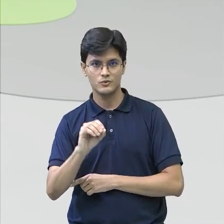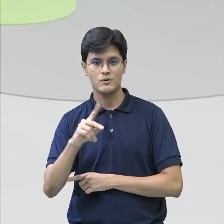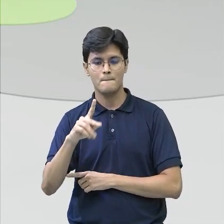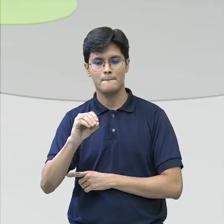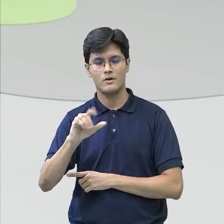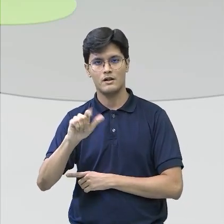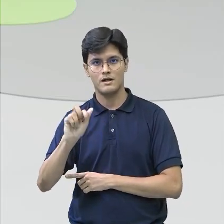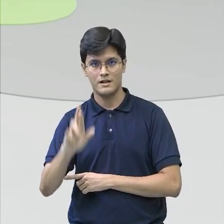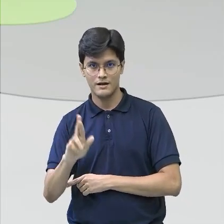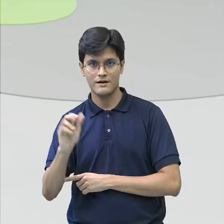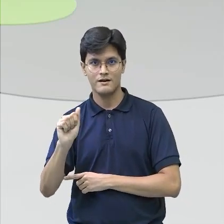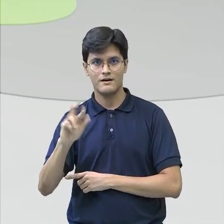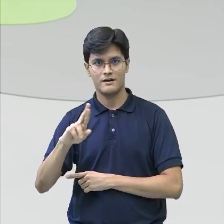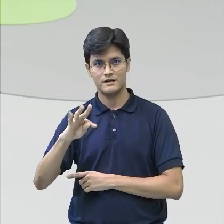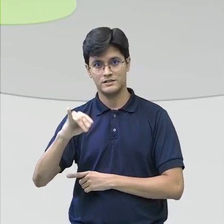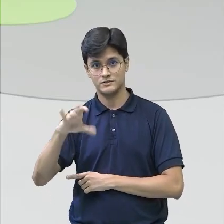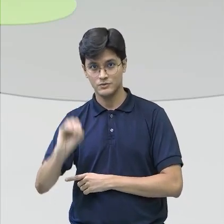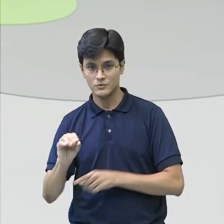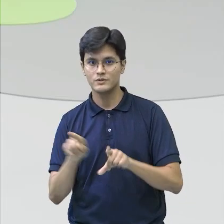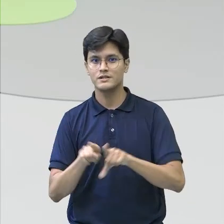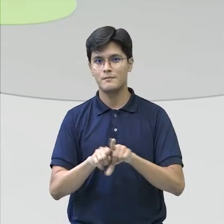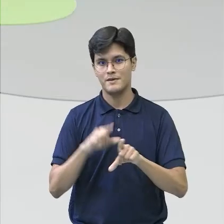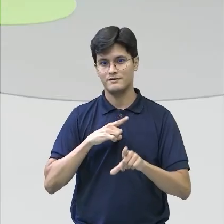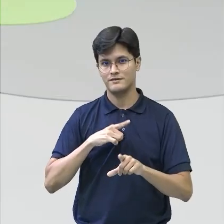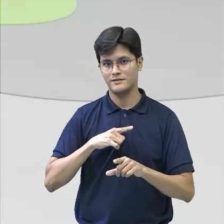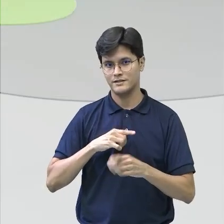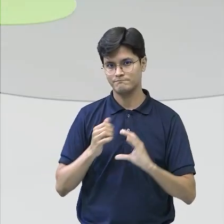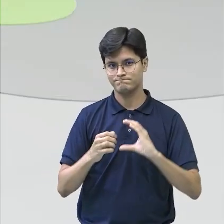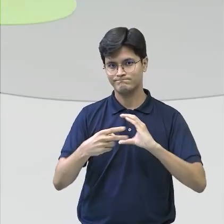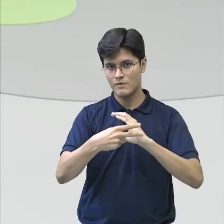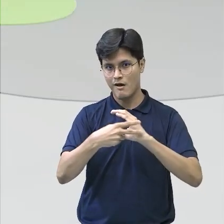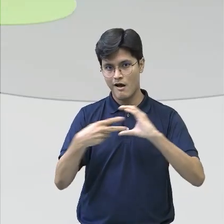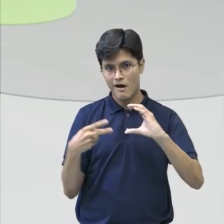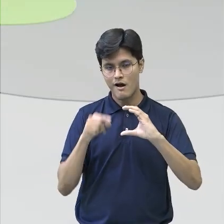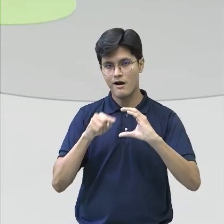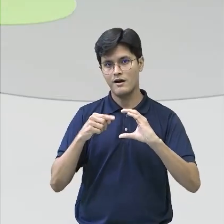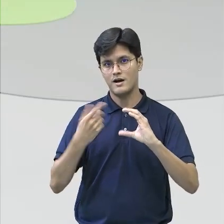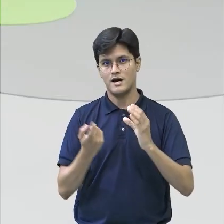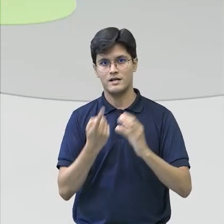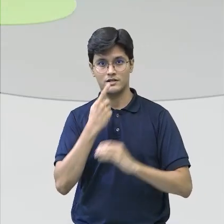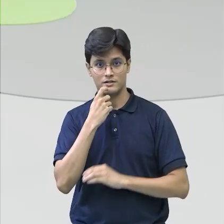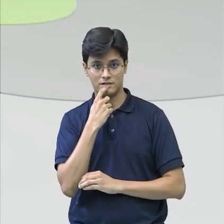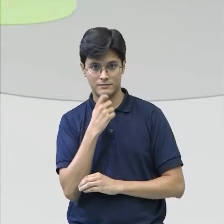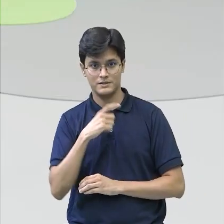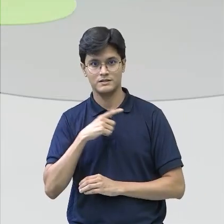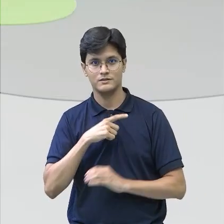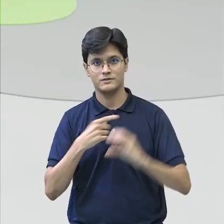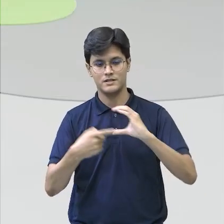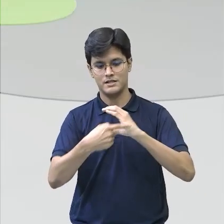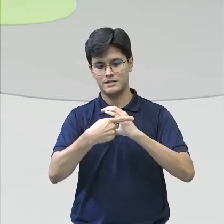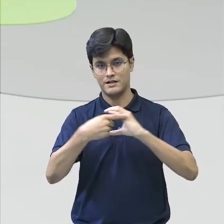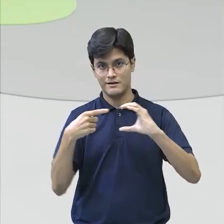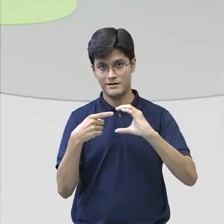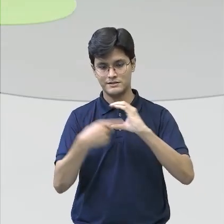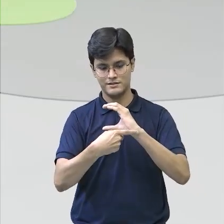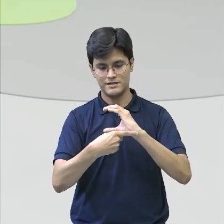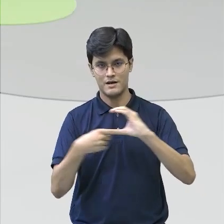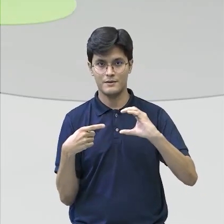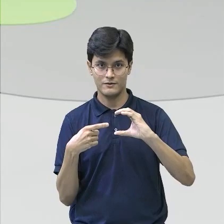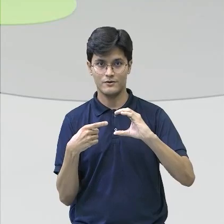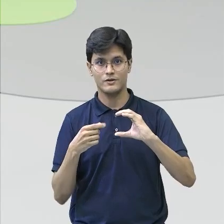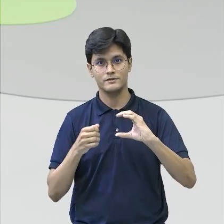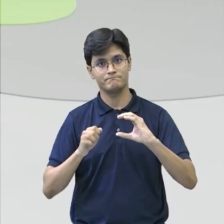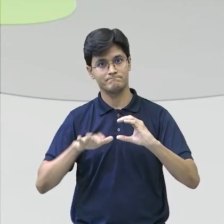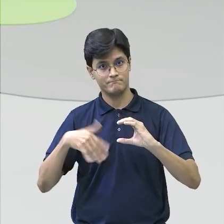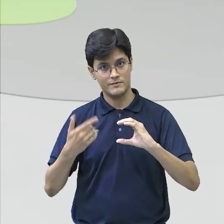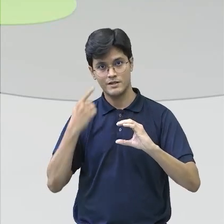Tá em vermelho. Ela fica entre o Trópico de Câncer e também o Trópico de Capricórnio. Então, nessa área aqui do planeta,